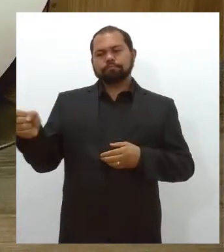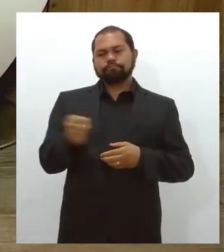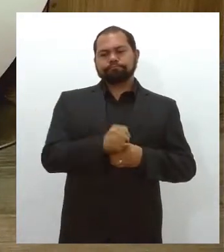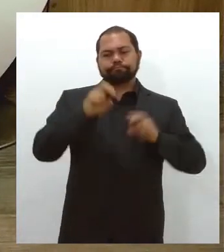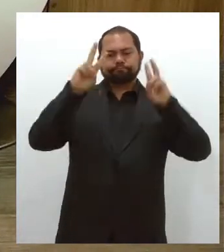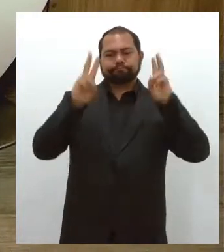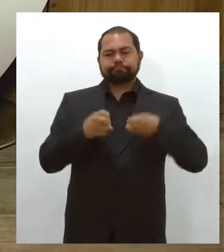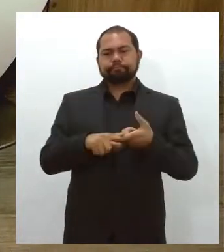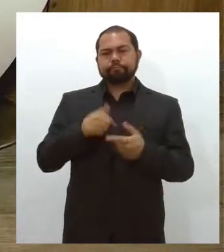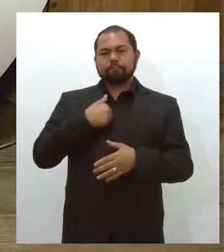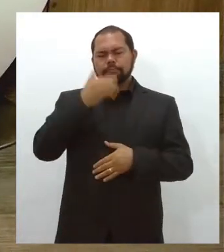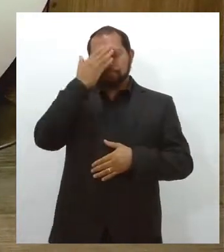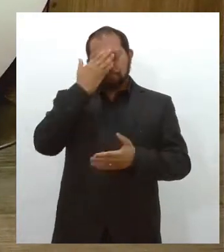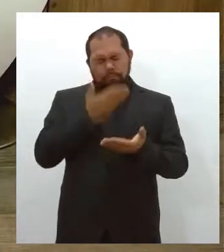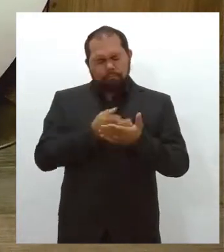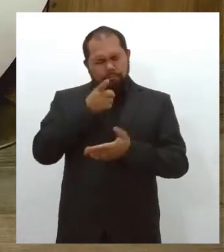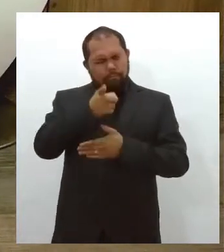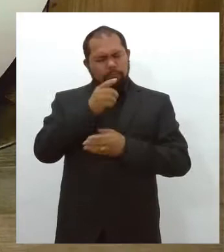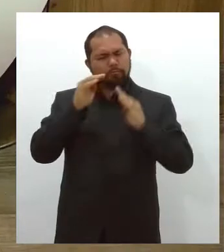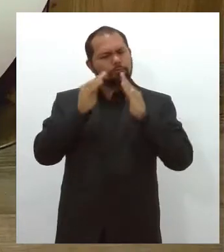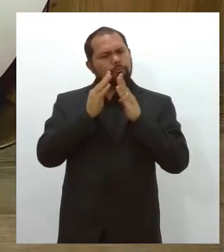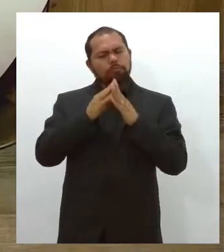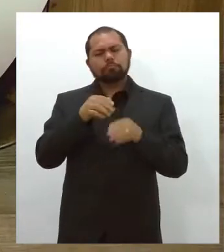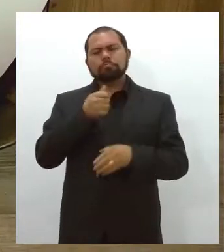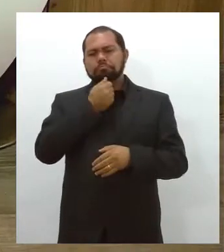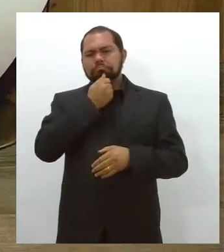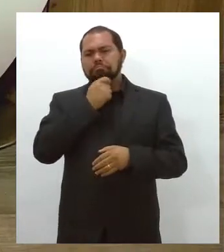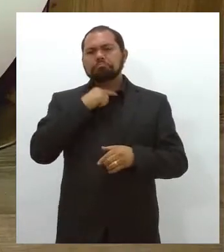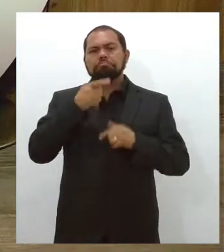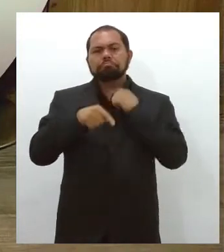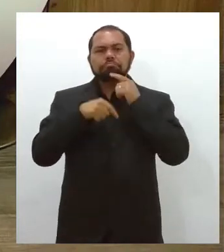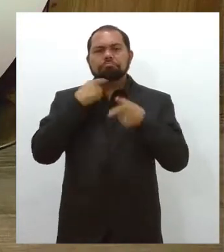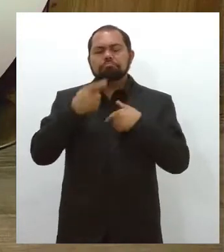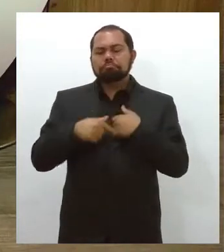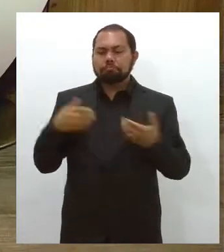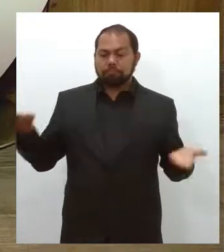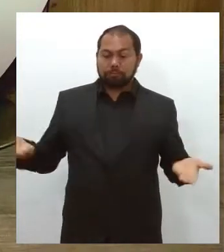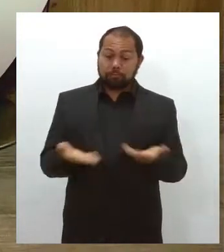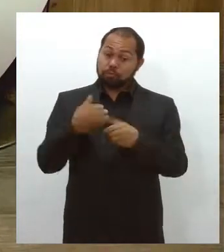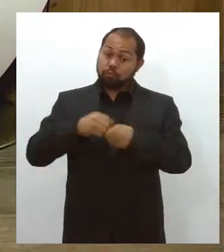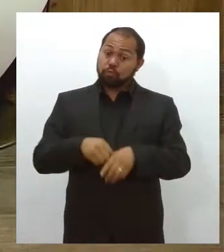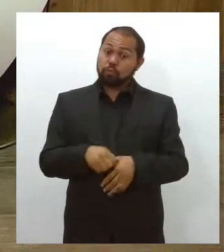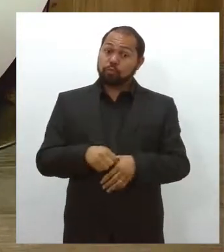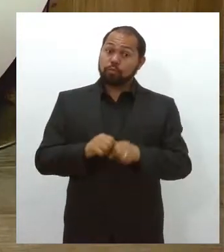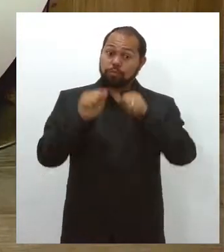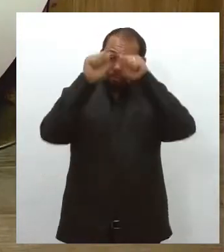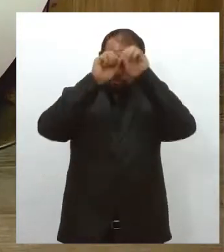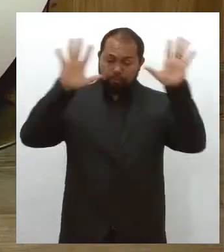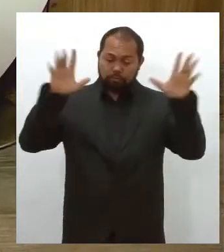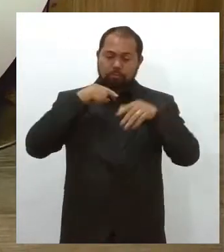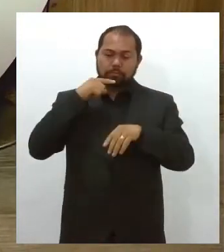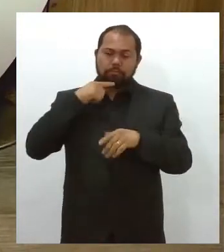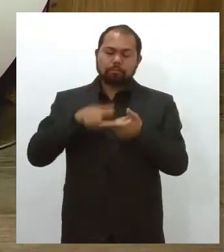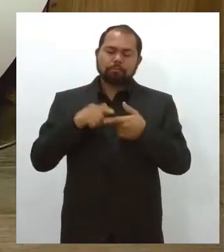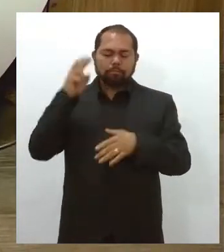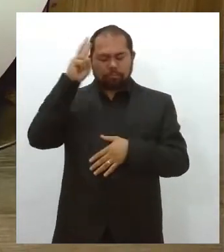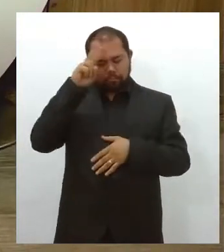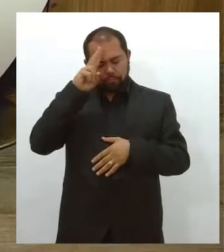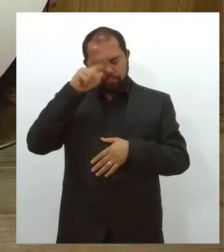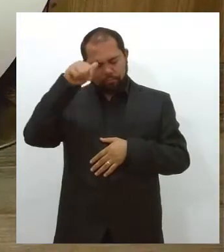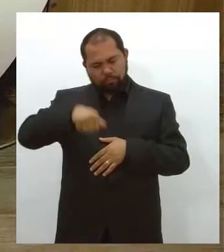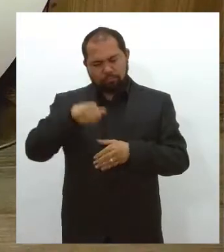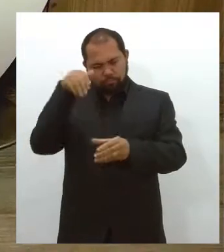aí ainda tem alguma dúvida e é o momento aqui da gente tirar. Lembrando que essa é uma eleição geral em que a gente vai